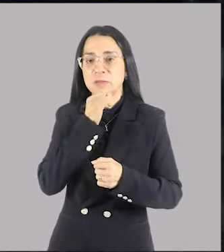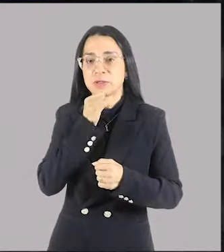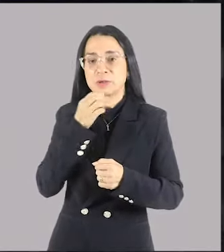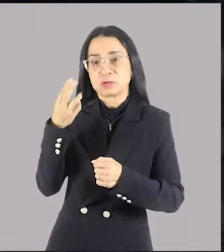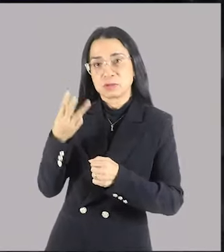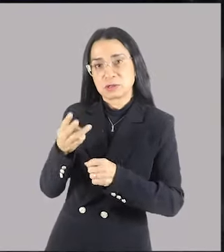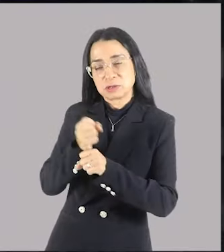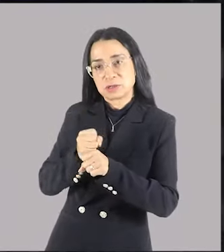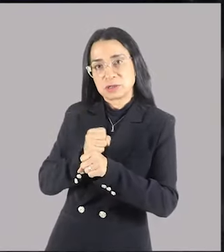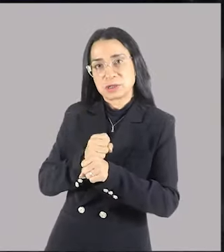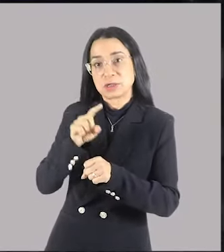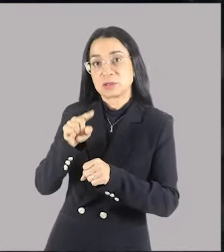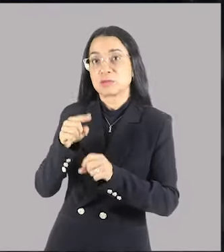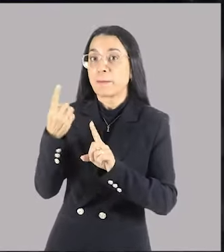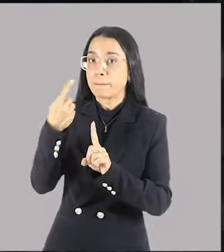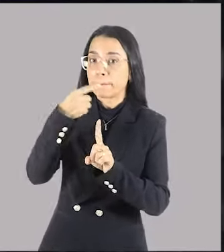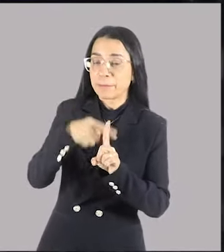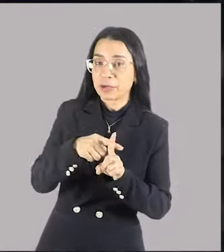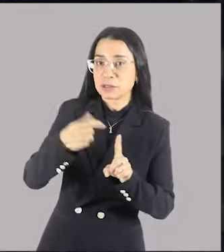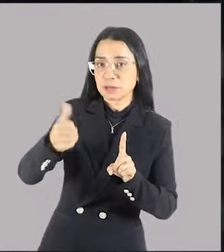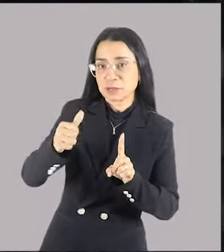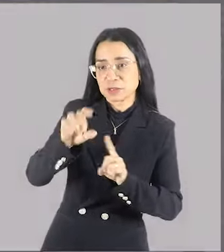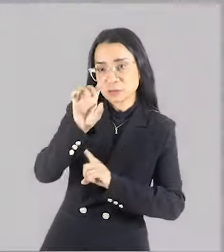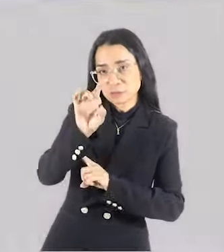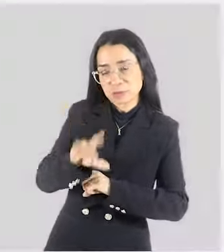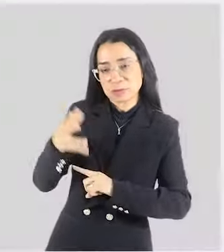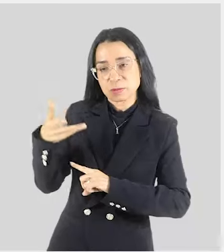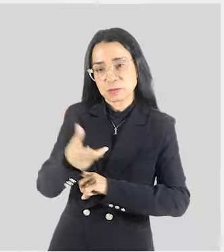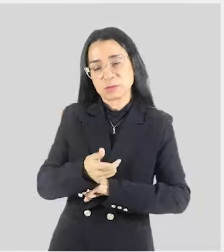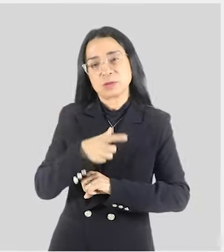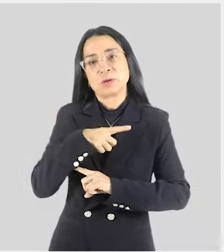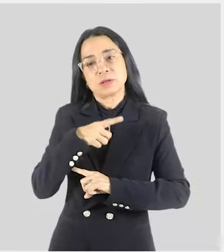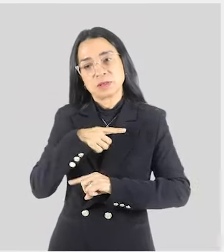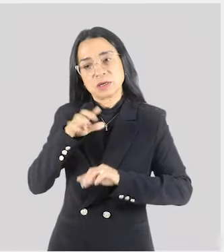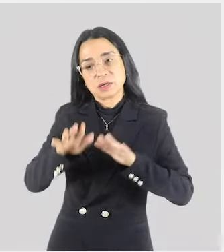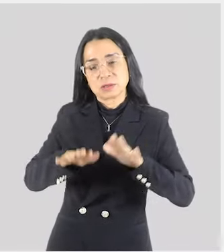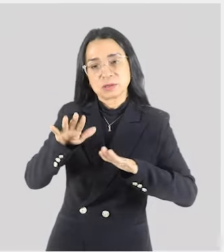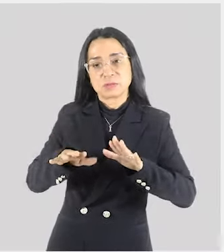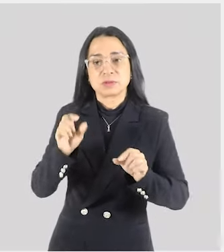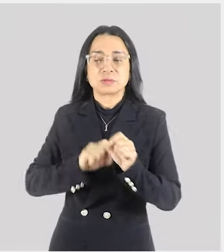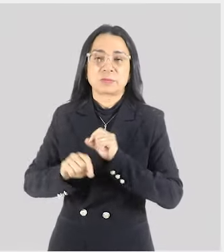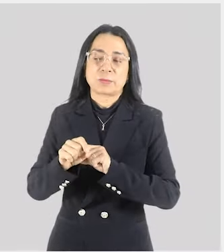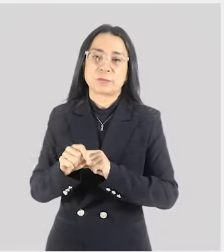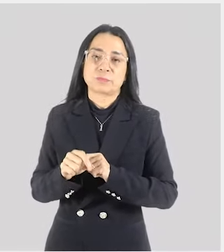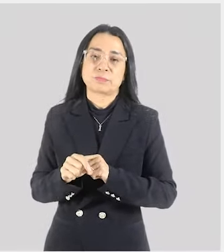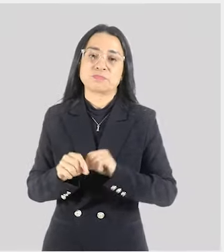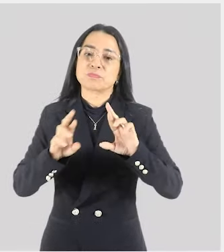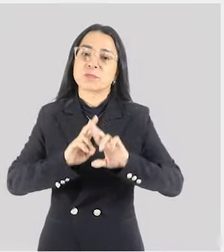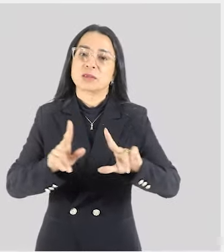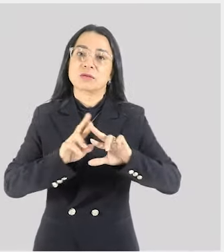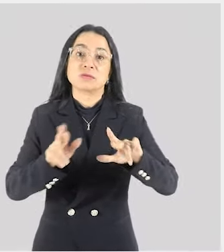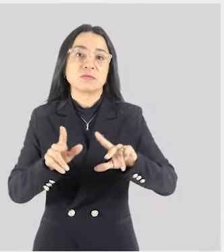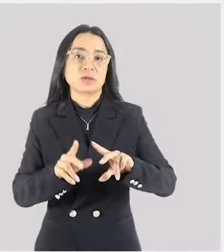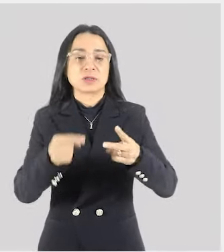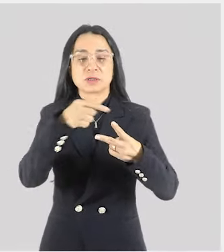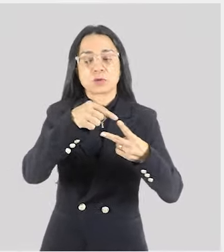estabilidade no serviço público perfeito diferença entre demissão e exoneração é uma diferença